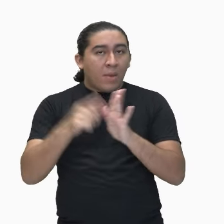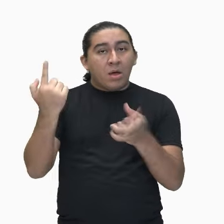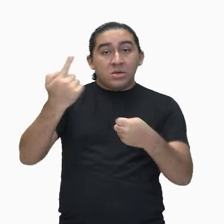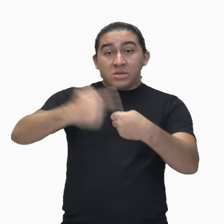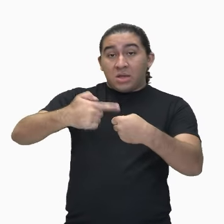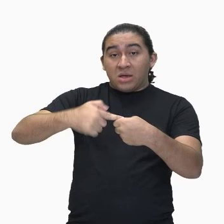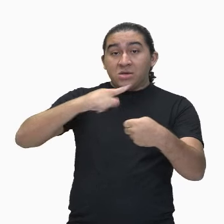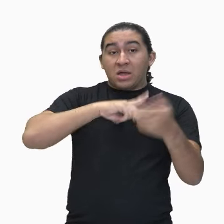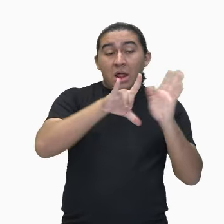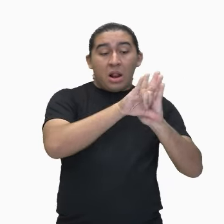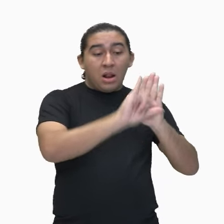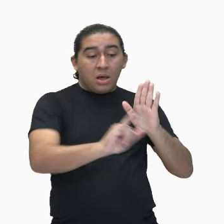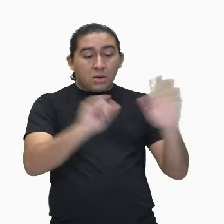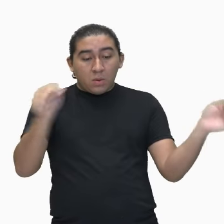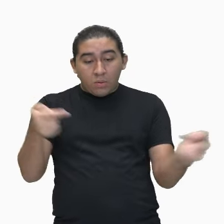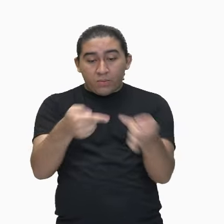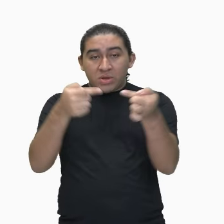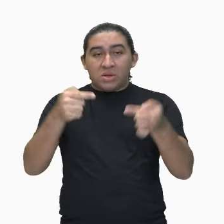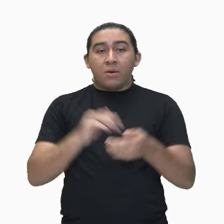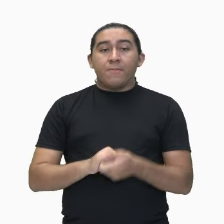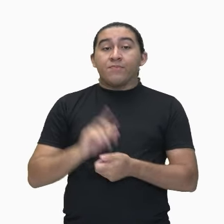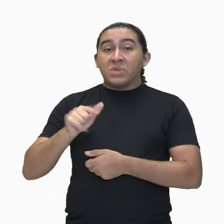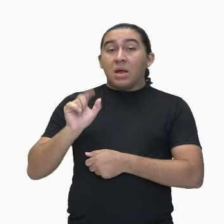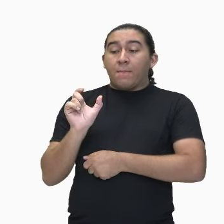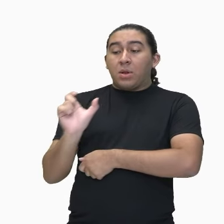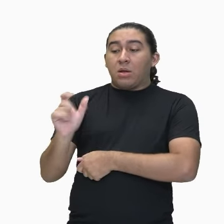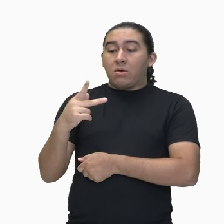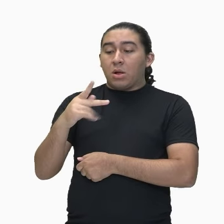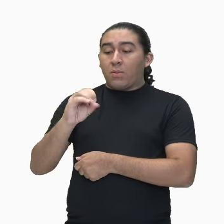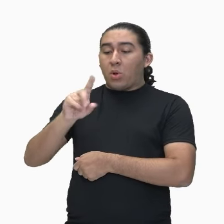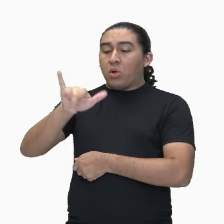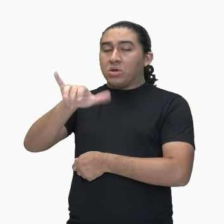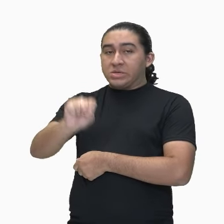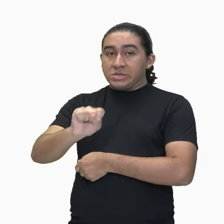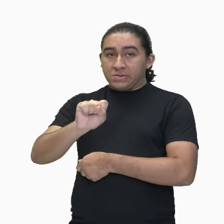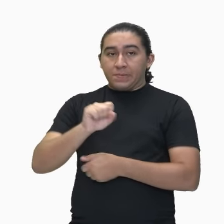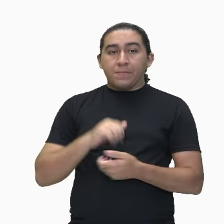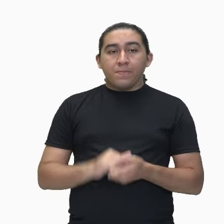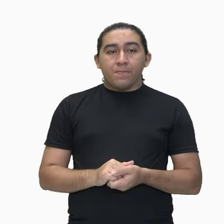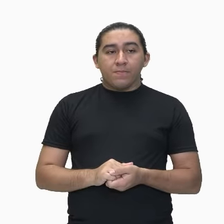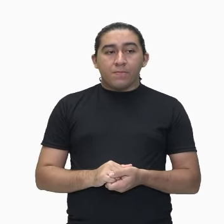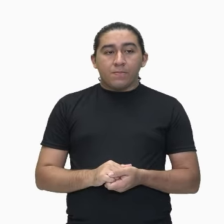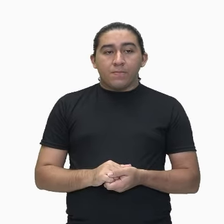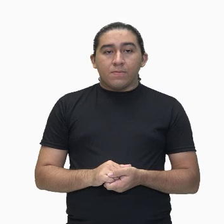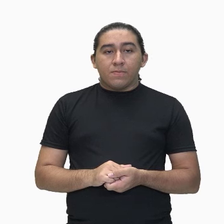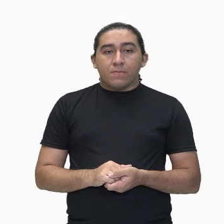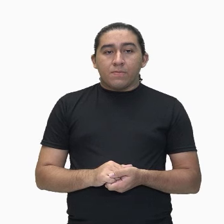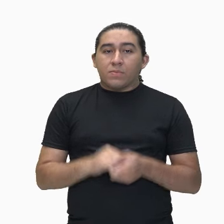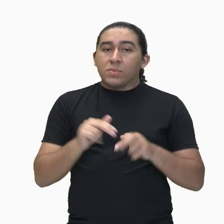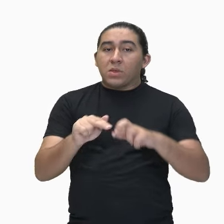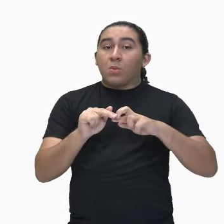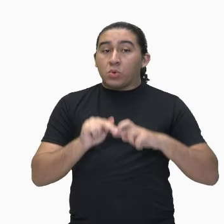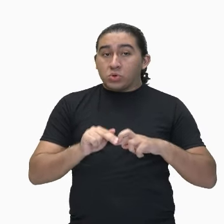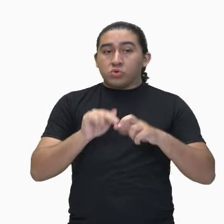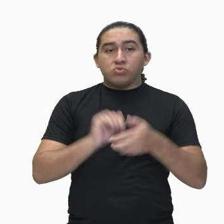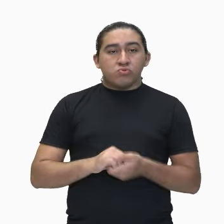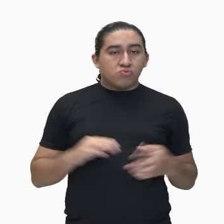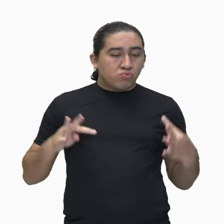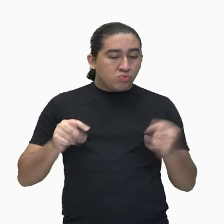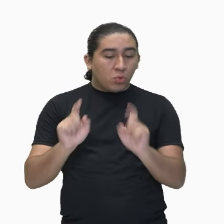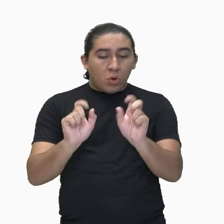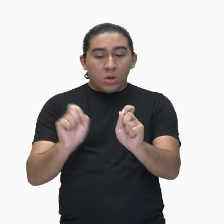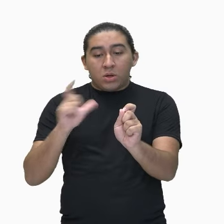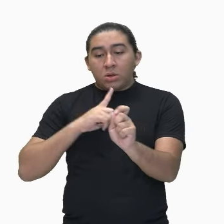famosa polis grega, né? As cidades gregas. Então, com esse processo todo aí, diminuiu